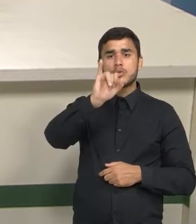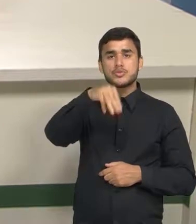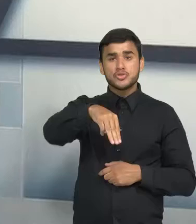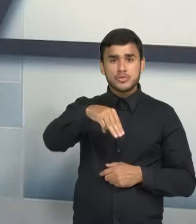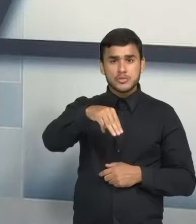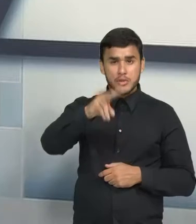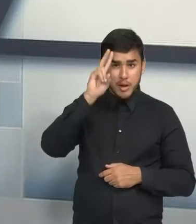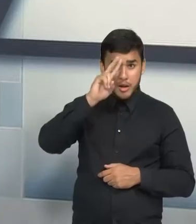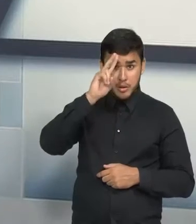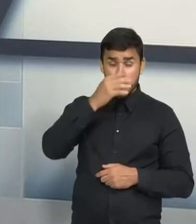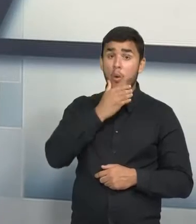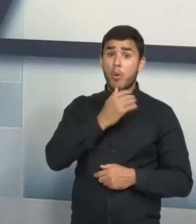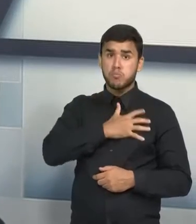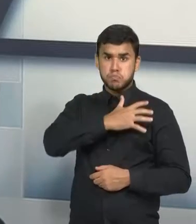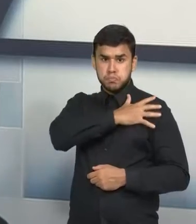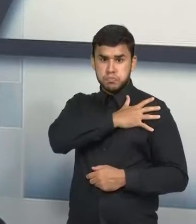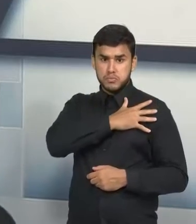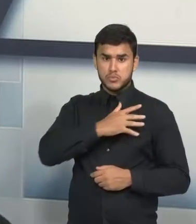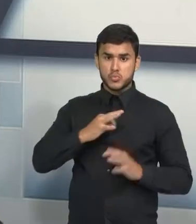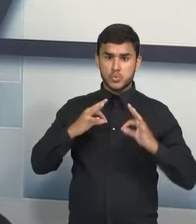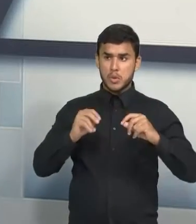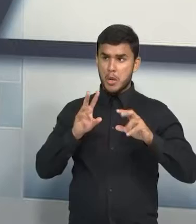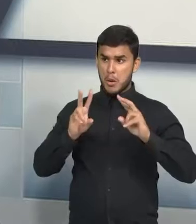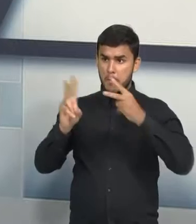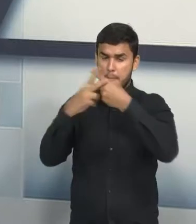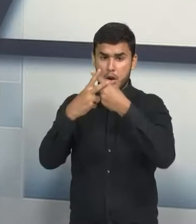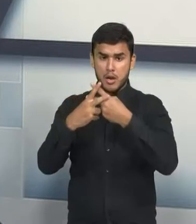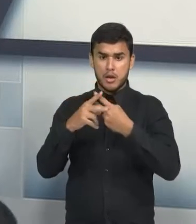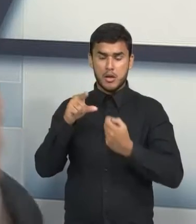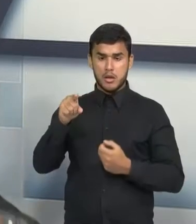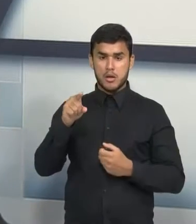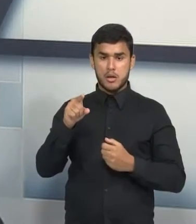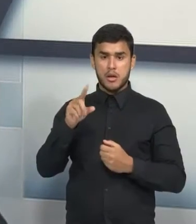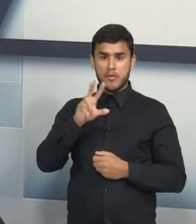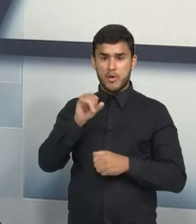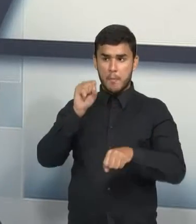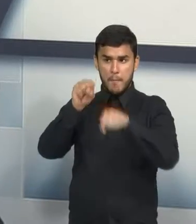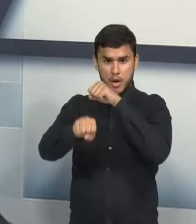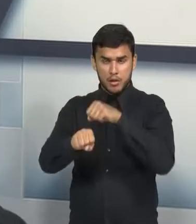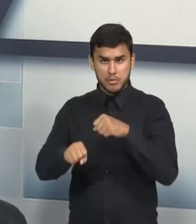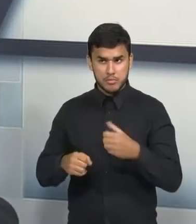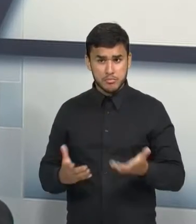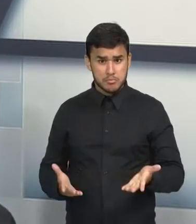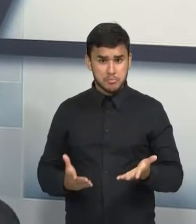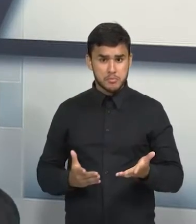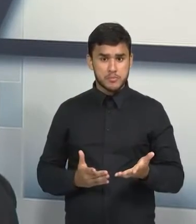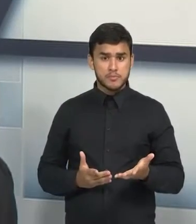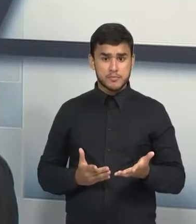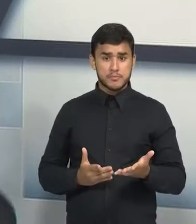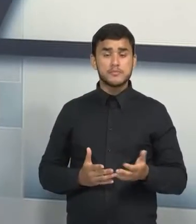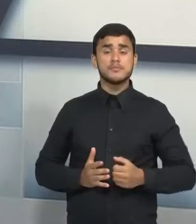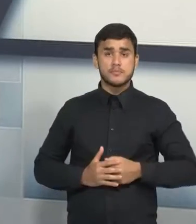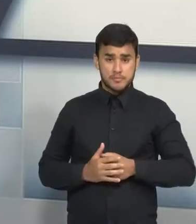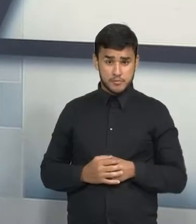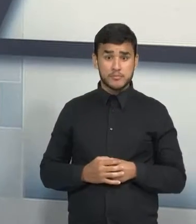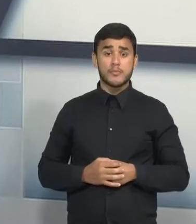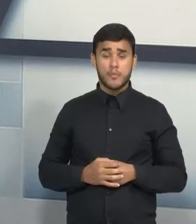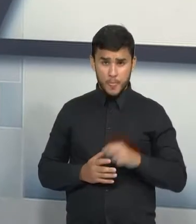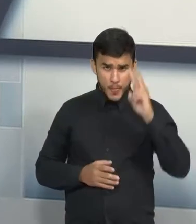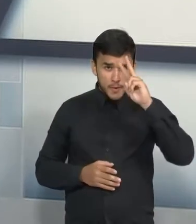falada aí, que dizem que prende, arrebenta e mata. Irmão, vamos falar a